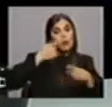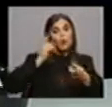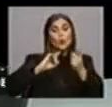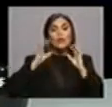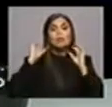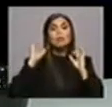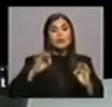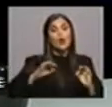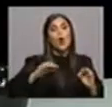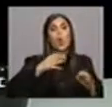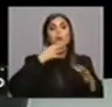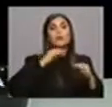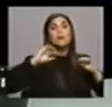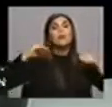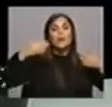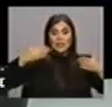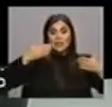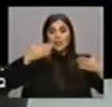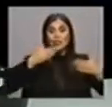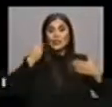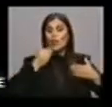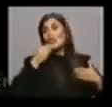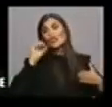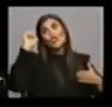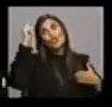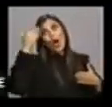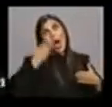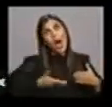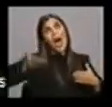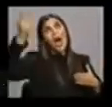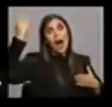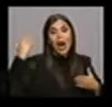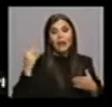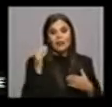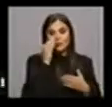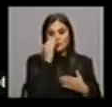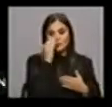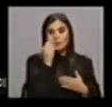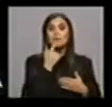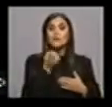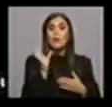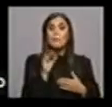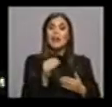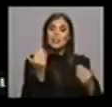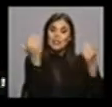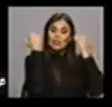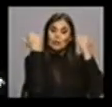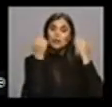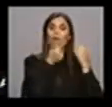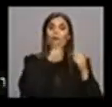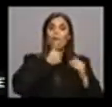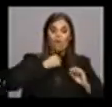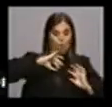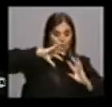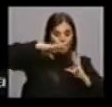comportamento inicial do nosso jovem Sol na altura. Miguel, que há mais notícias de Marte esta semana